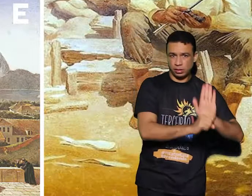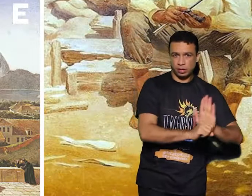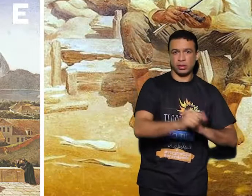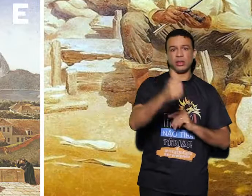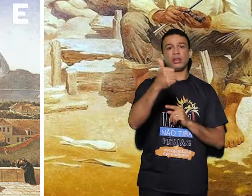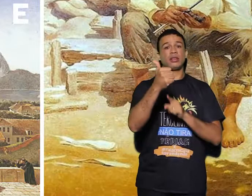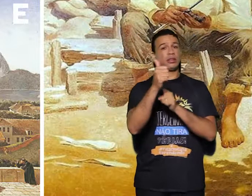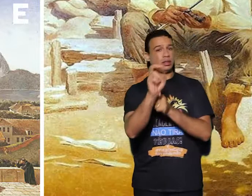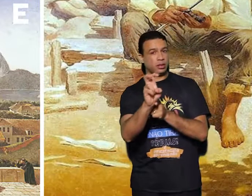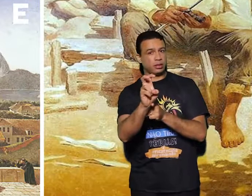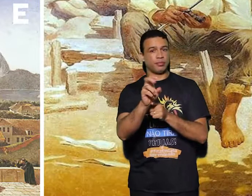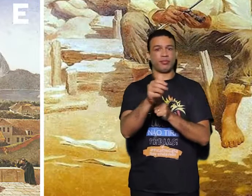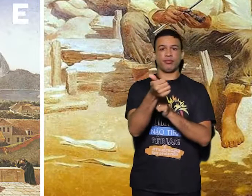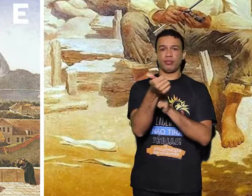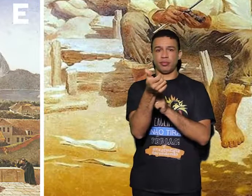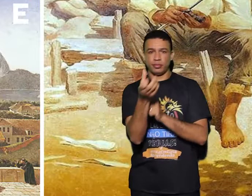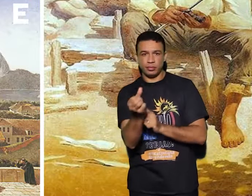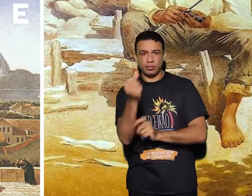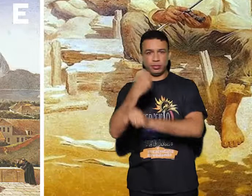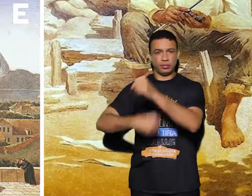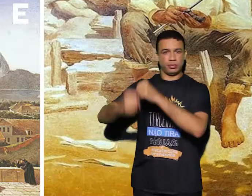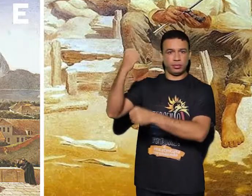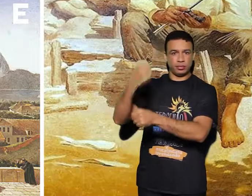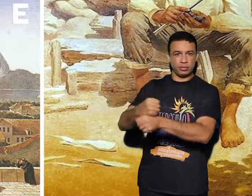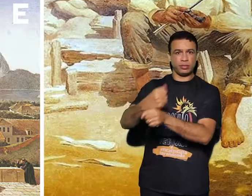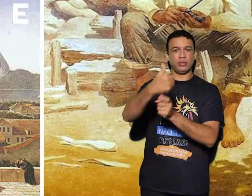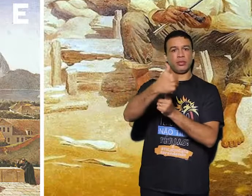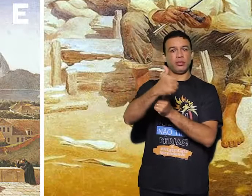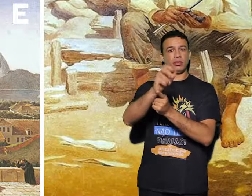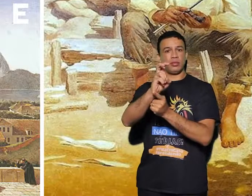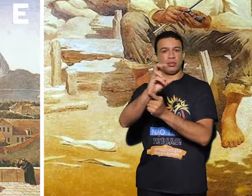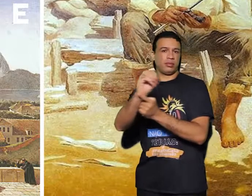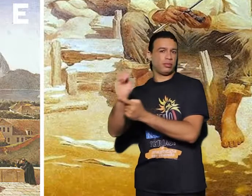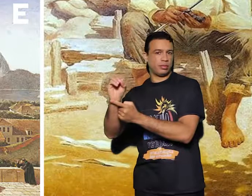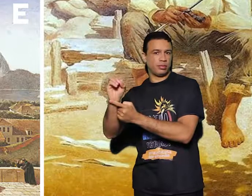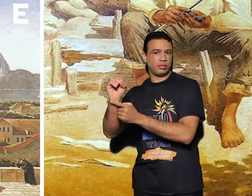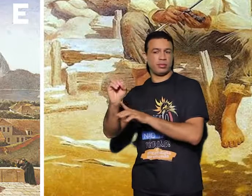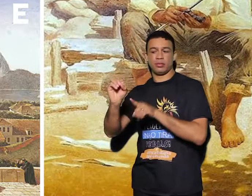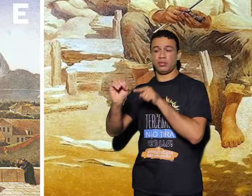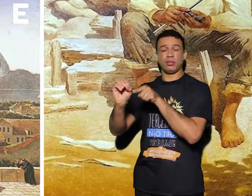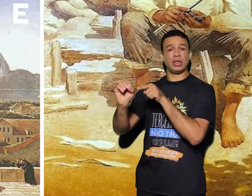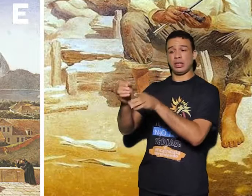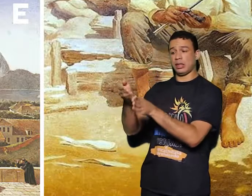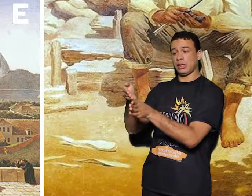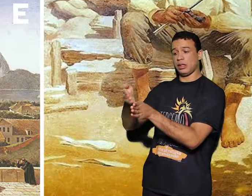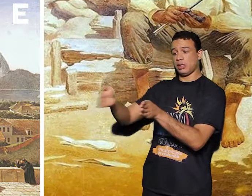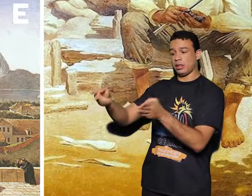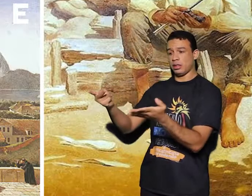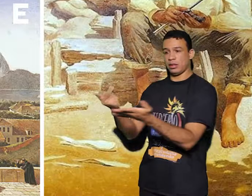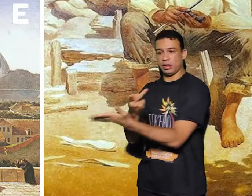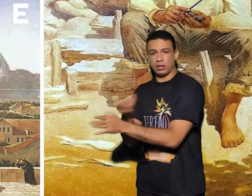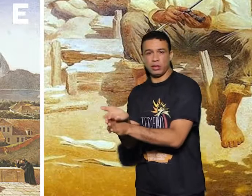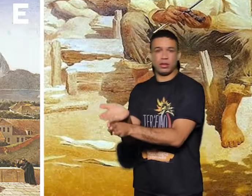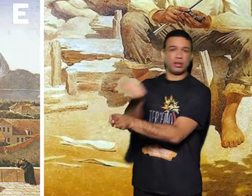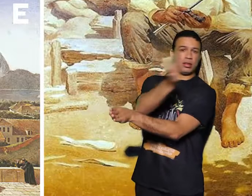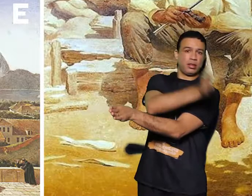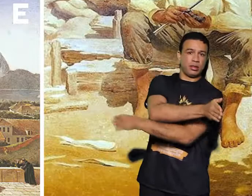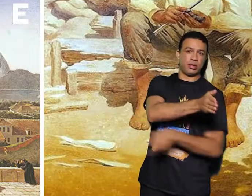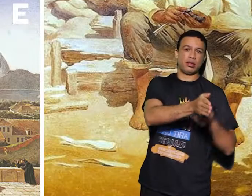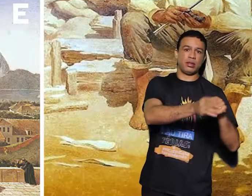XV, início do século XVI, 1500, e o quadro foi pintado no século XIX. Então tem um parâmetro aí bem grande que o